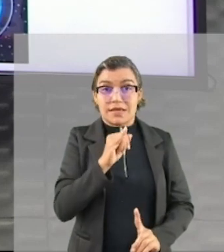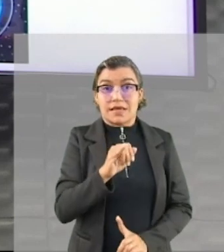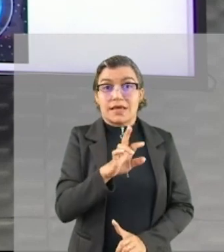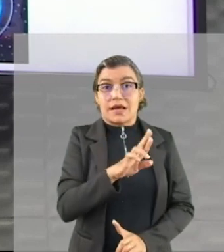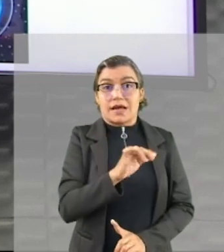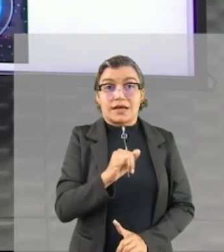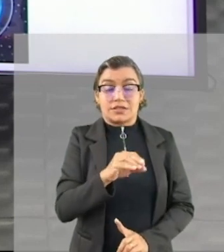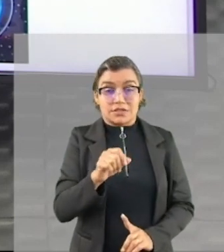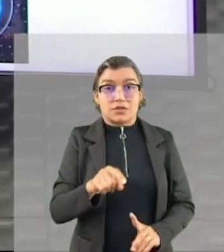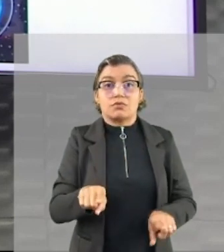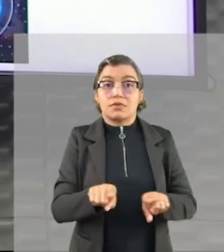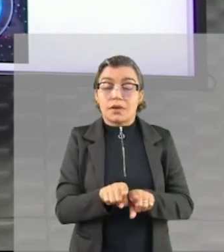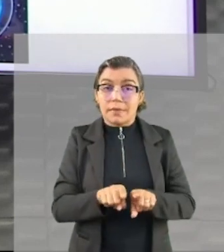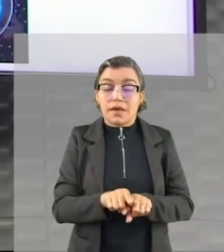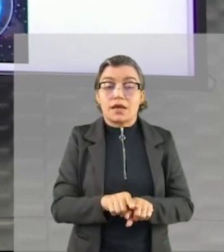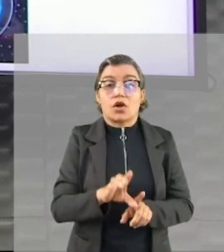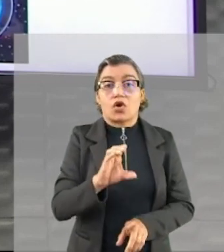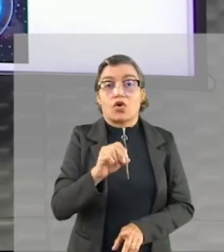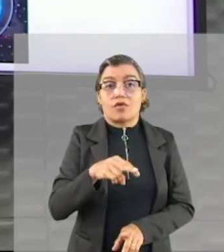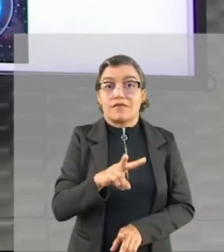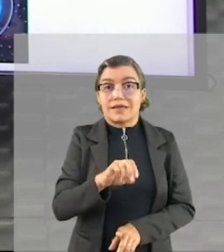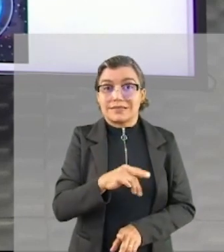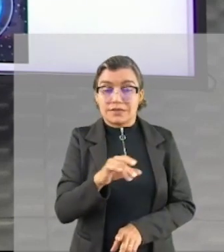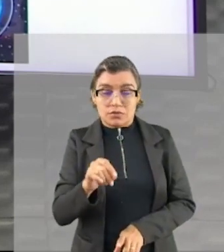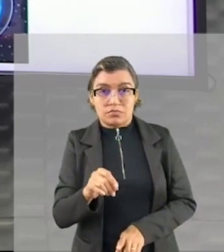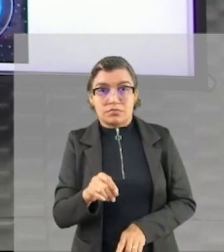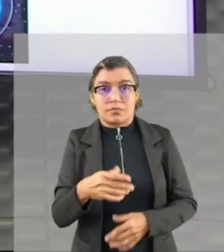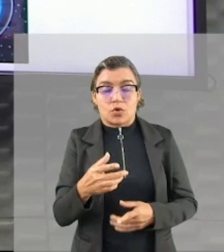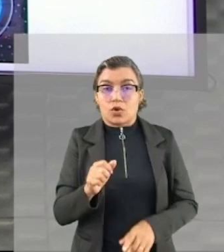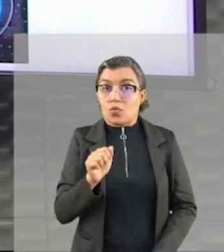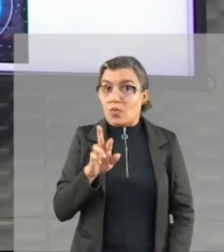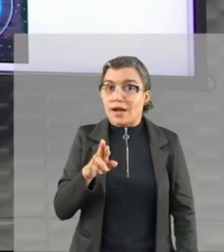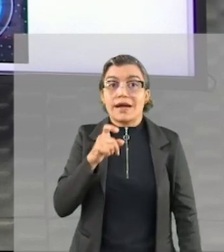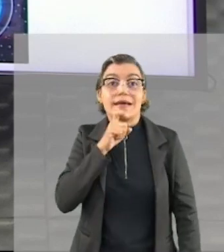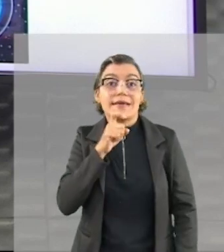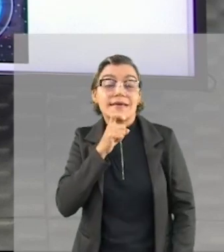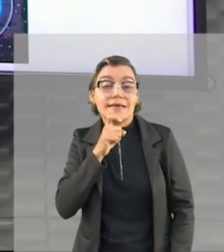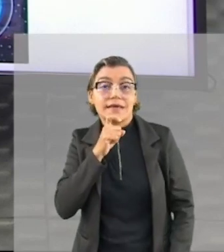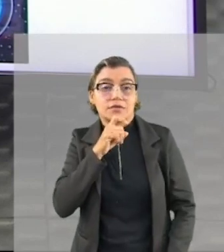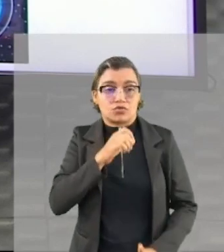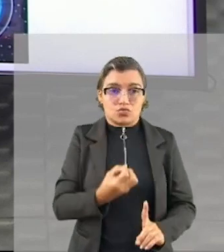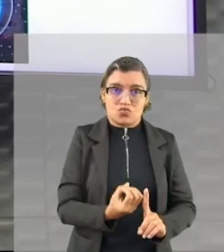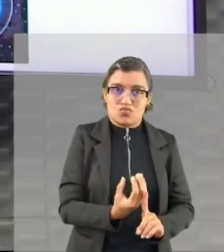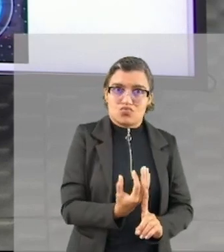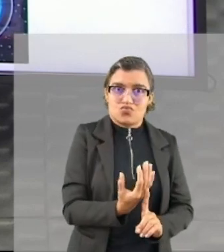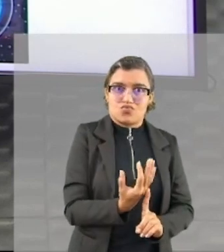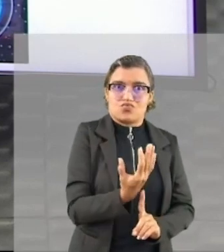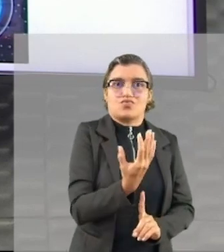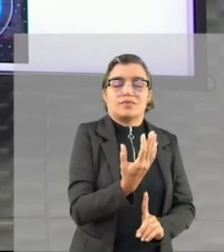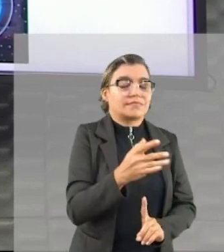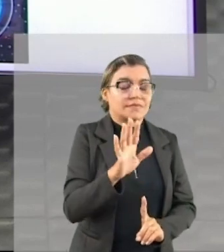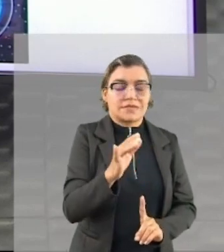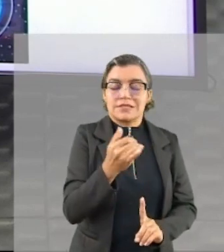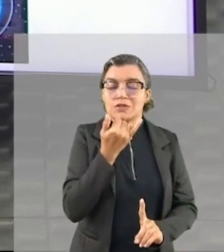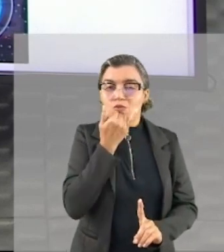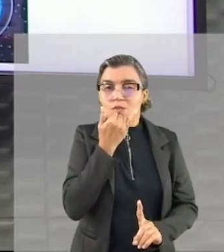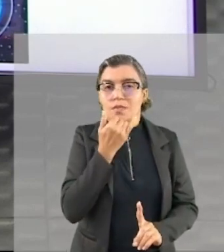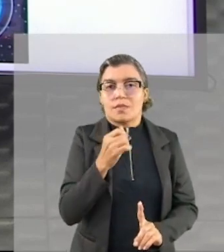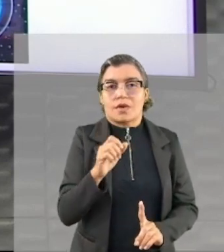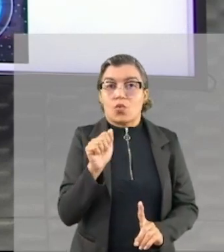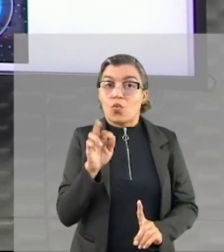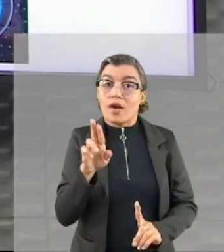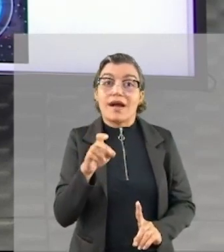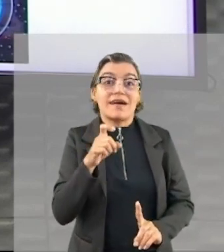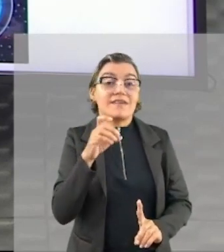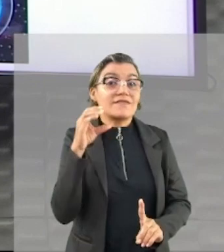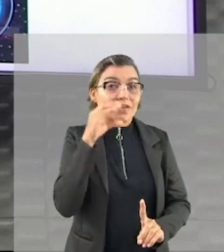e convecção. O ar quente está subindo aqui para a minha mão. E aqui eu só tenho a irradiação de calor. Tá? Então é isso,